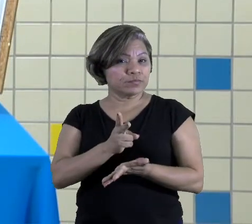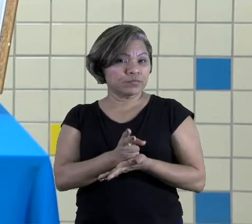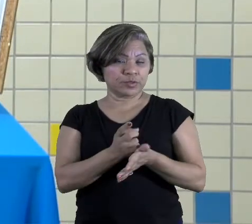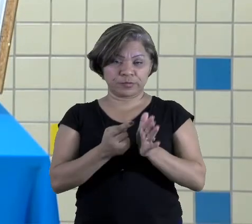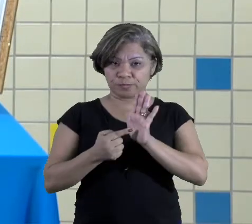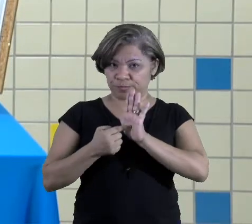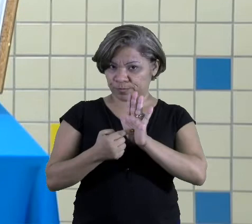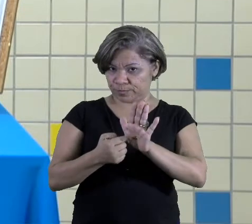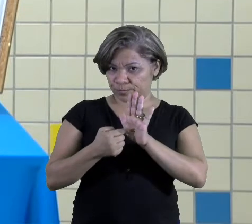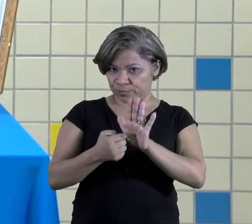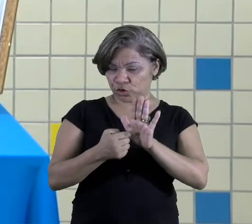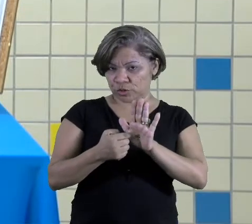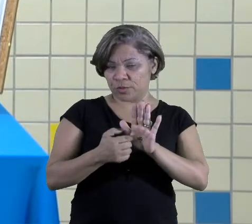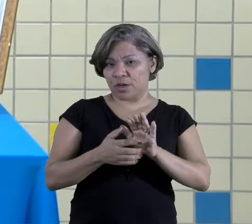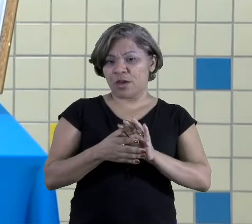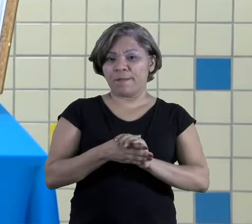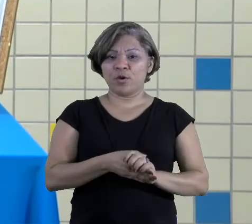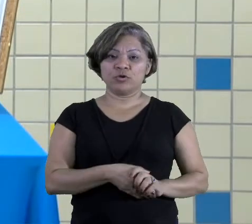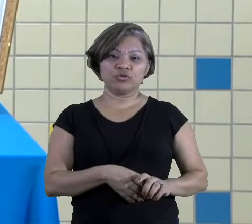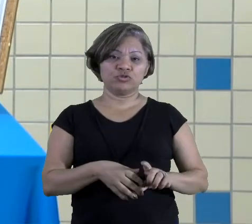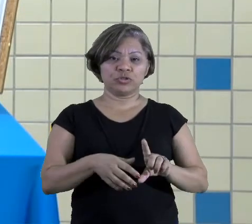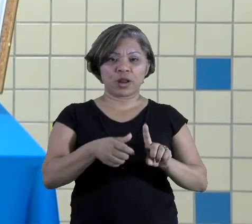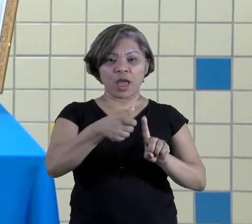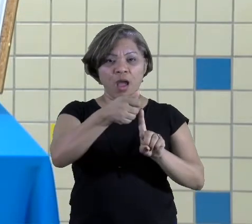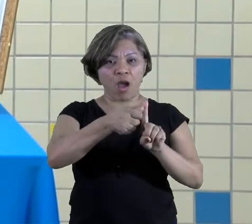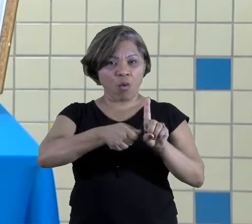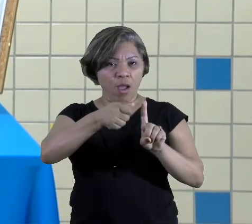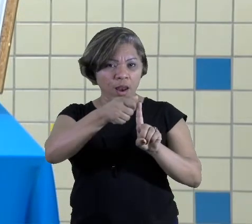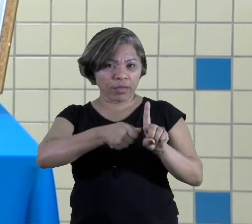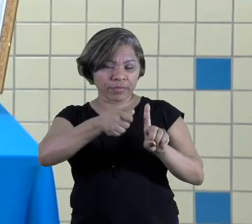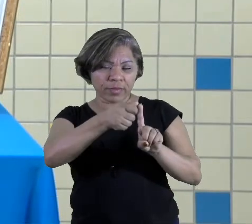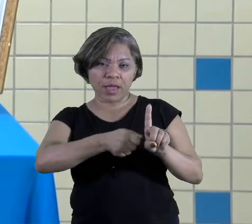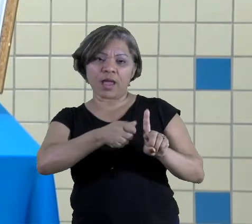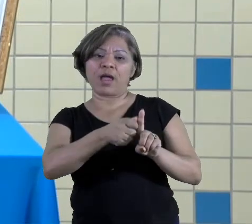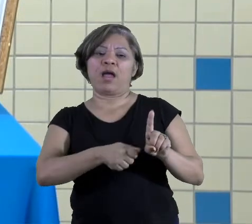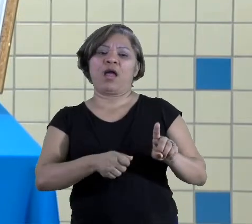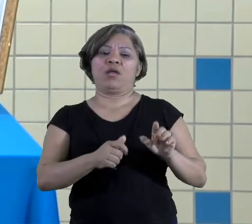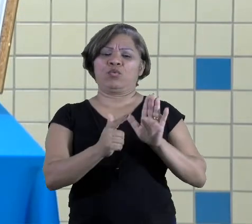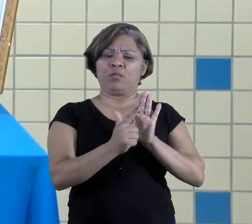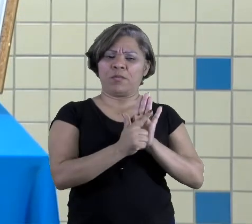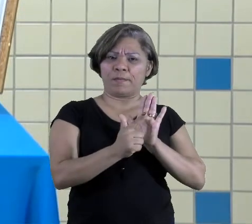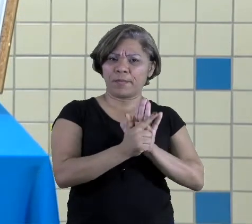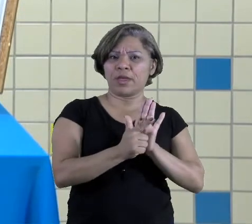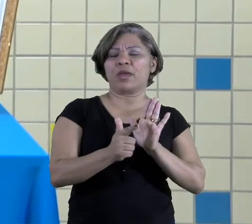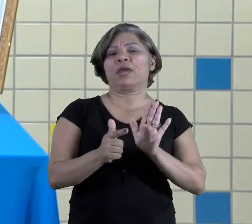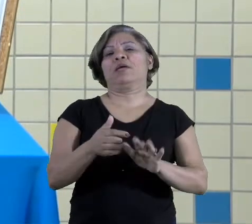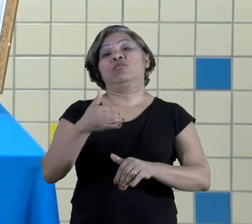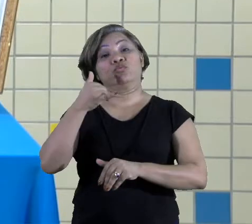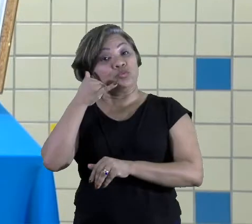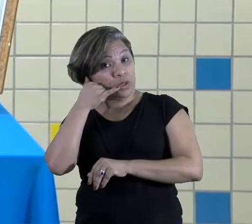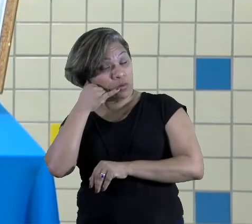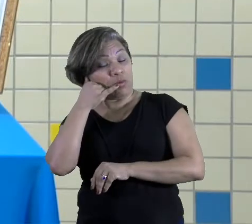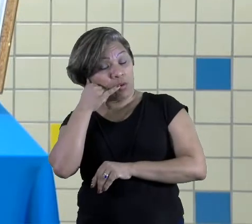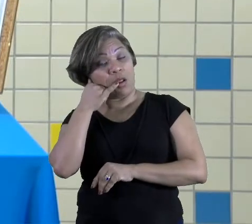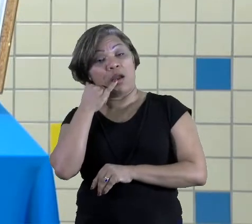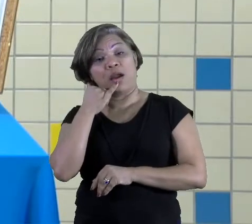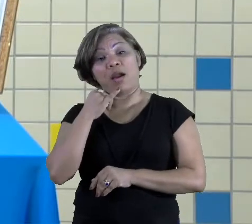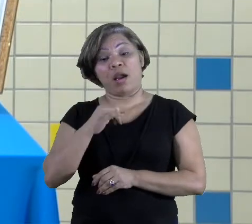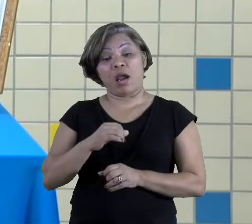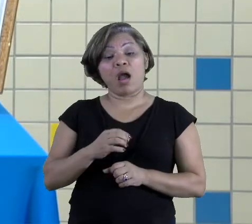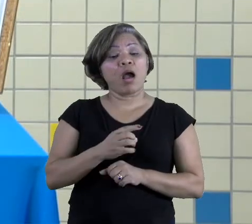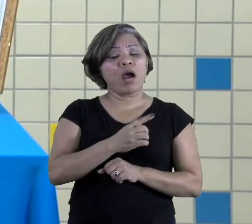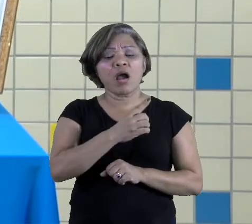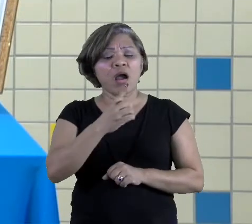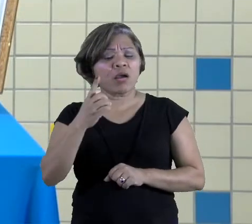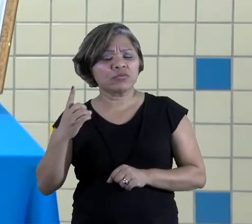calendário para a criança, que pode ser o calendário tanto do papel ou do celular, para que a criança faça a data da realização